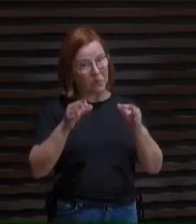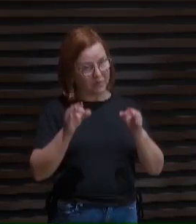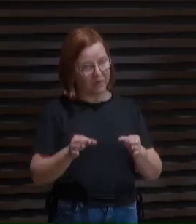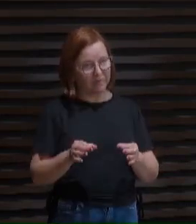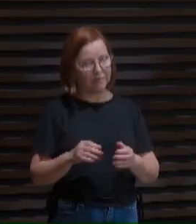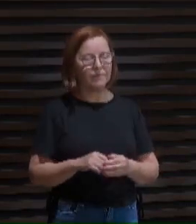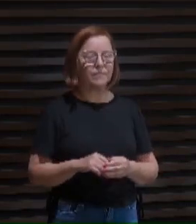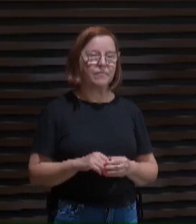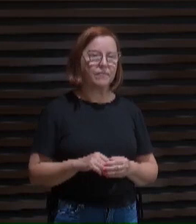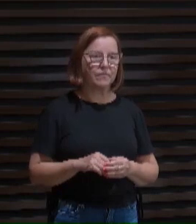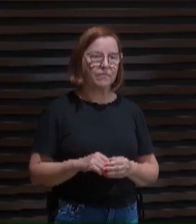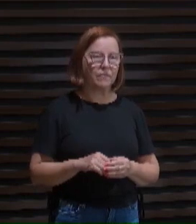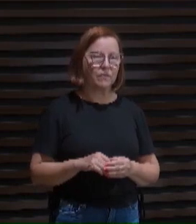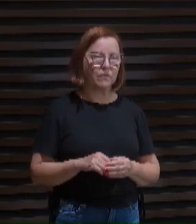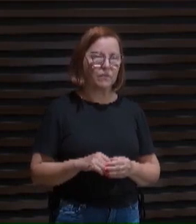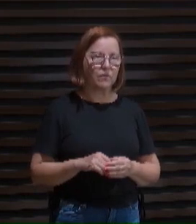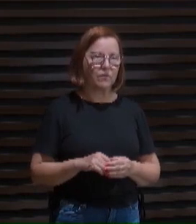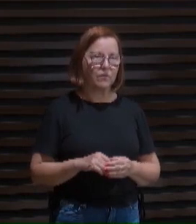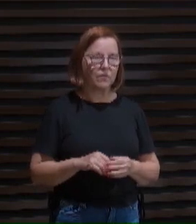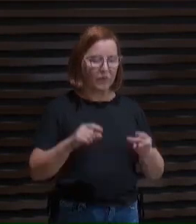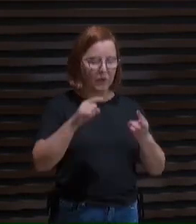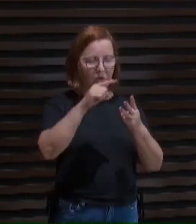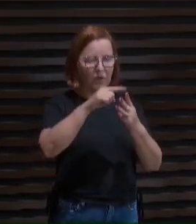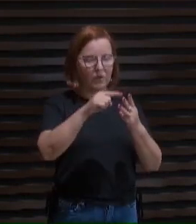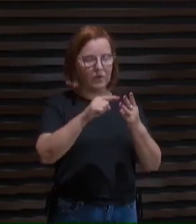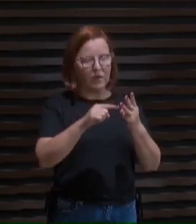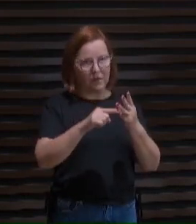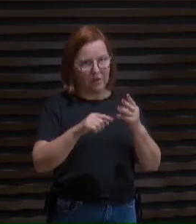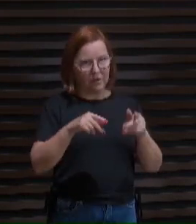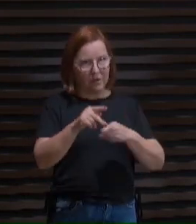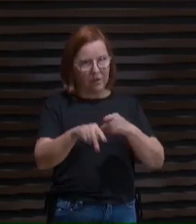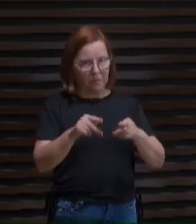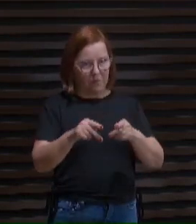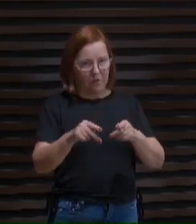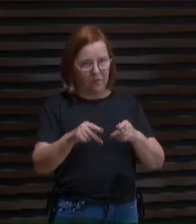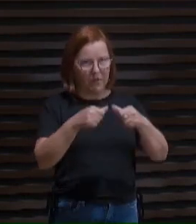Eles estão já na ladeira de Ziz,